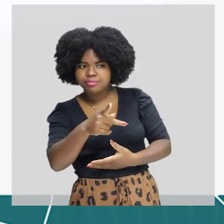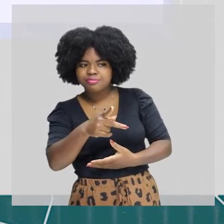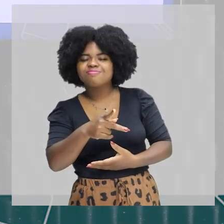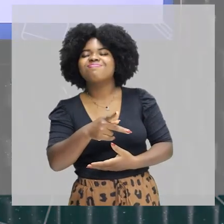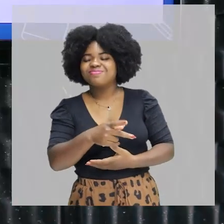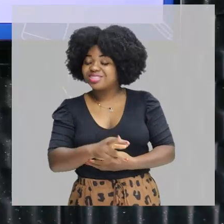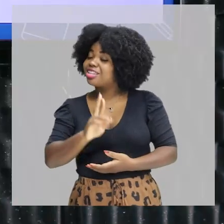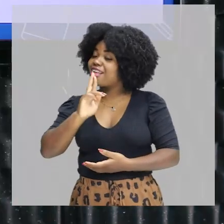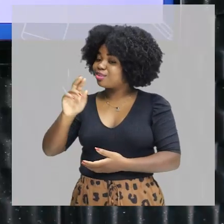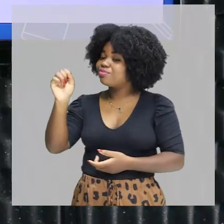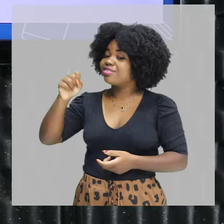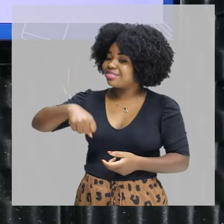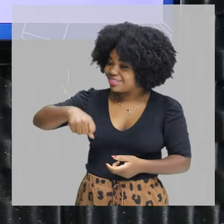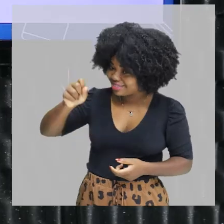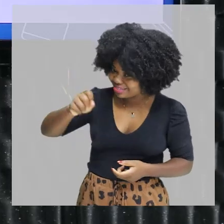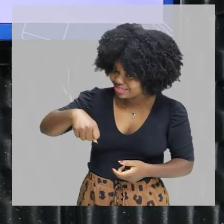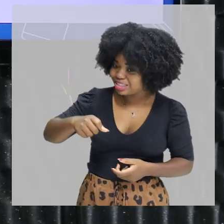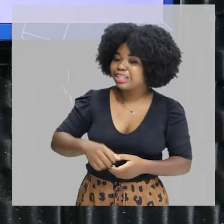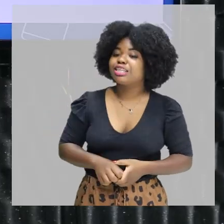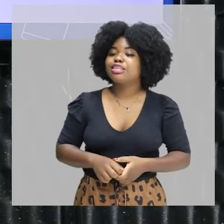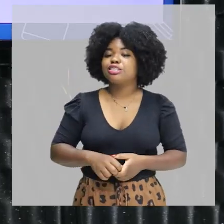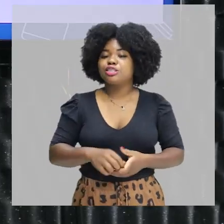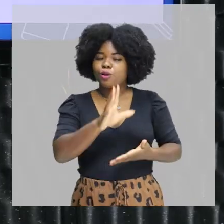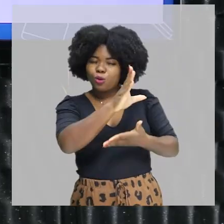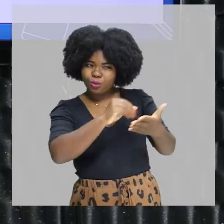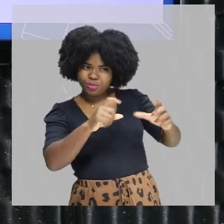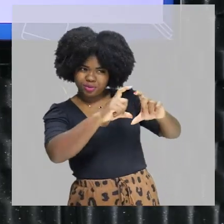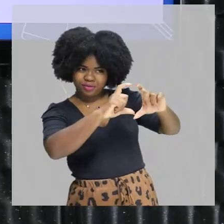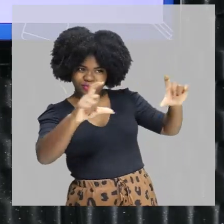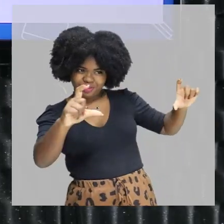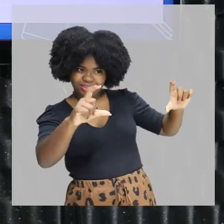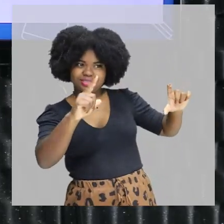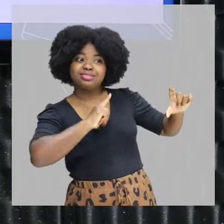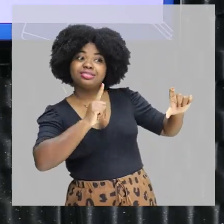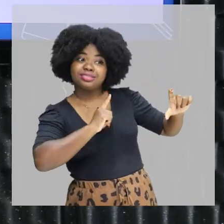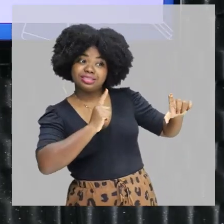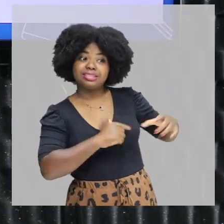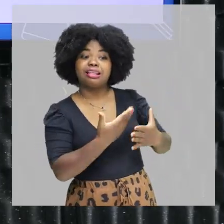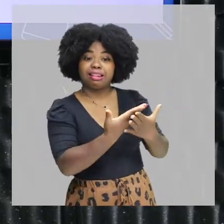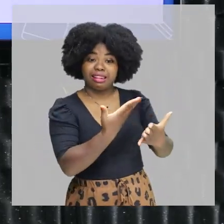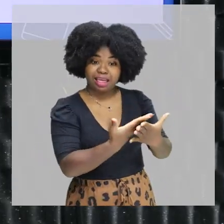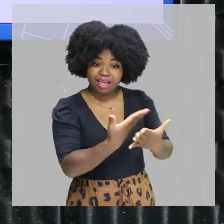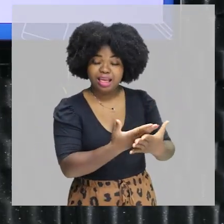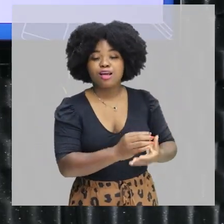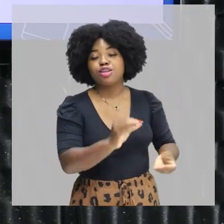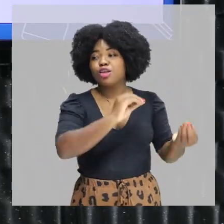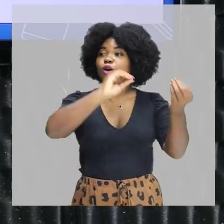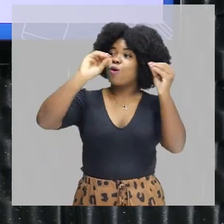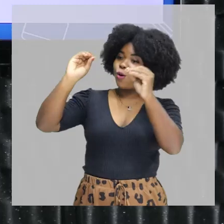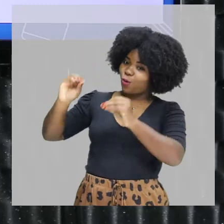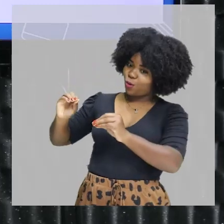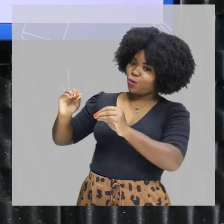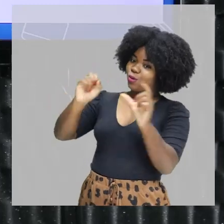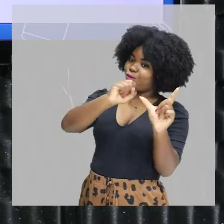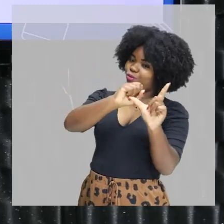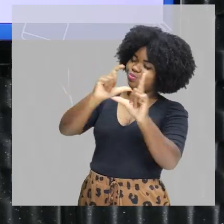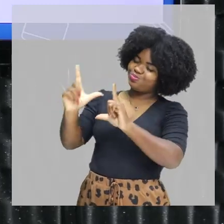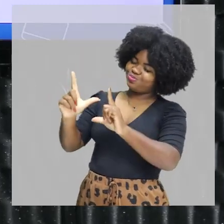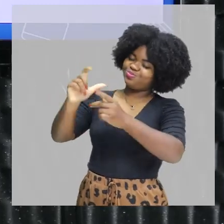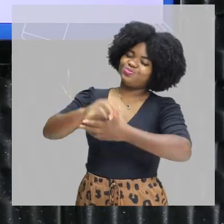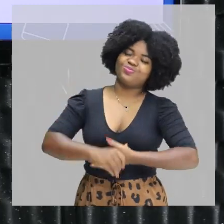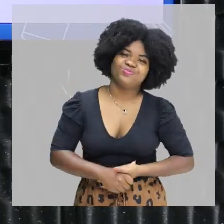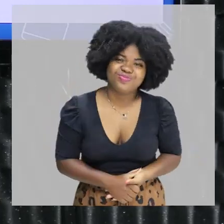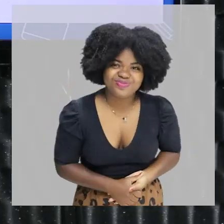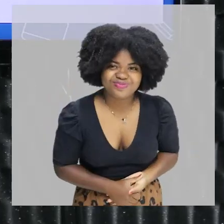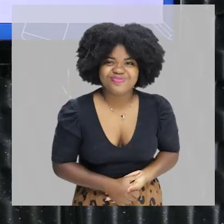Marcos Dominis essa frase que ele disse, que ele falou lá na aula de pontilhismo, e coloquei aqui na minha aula, né, para ficar uma